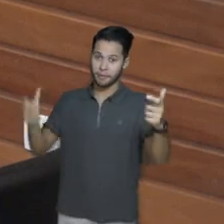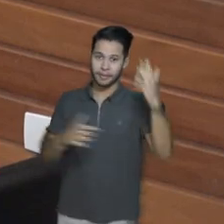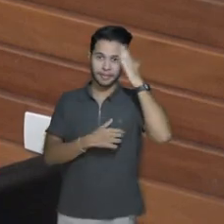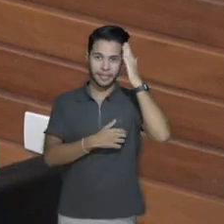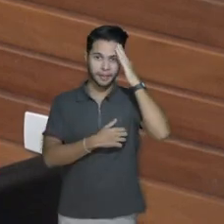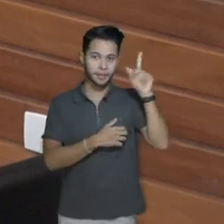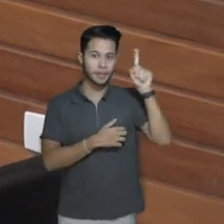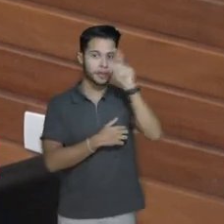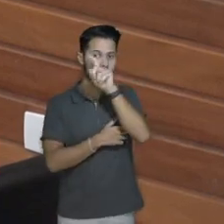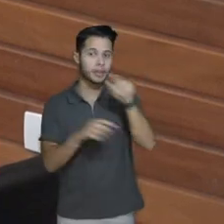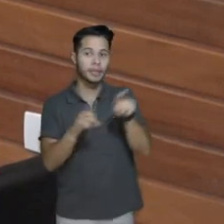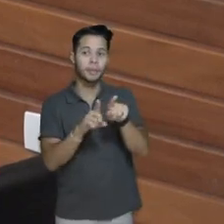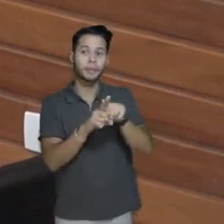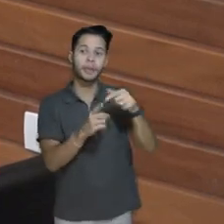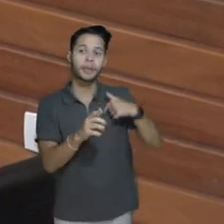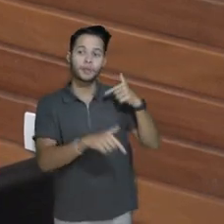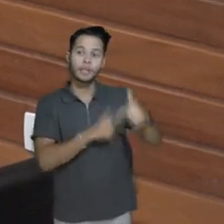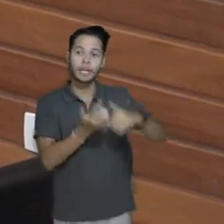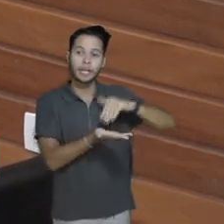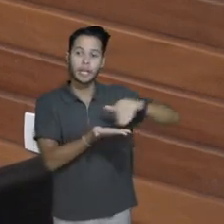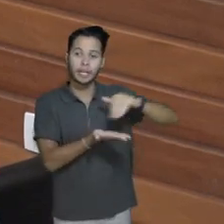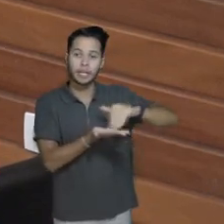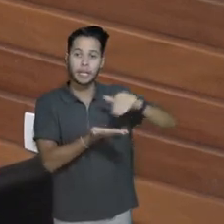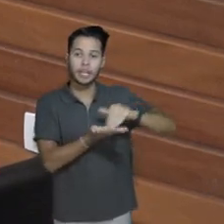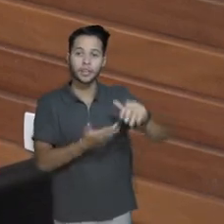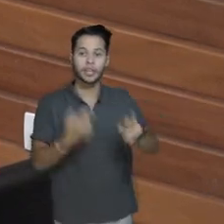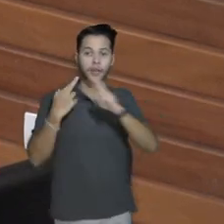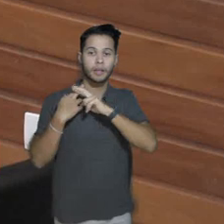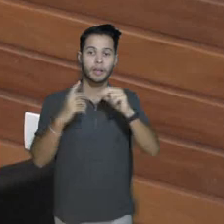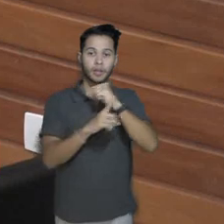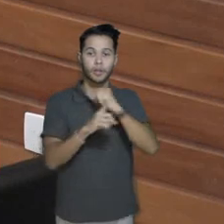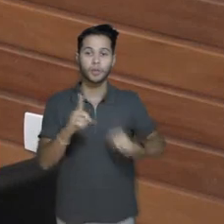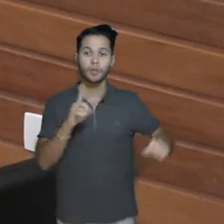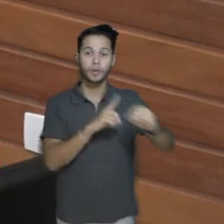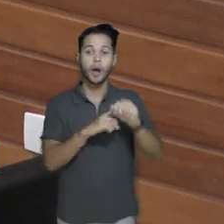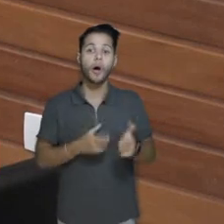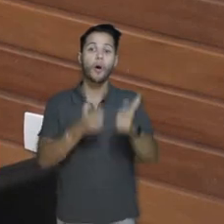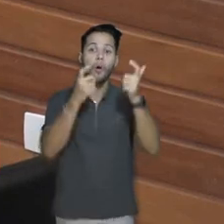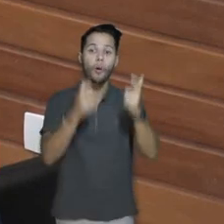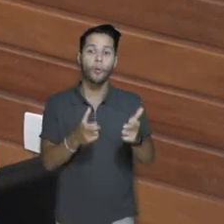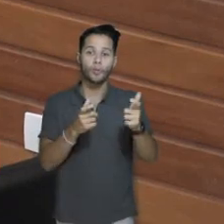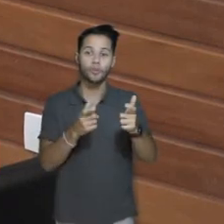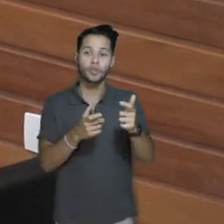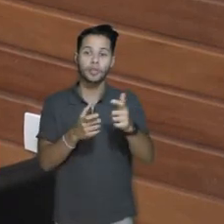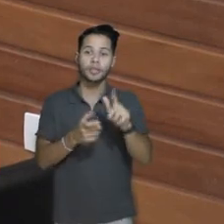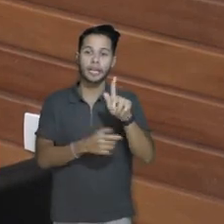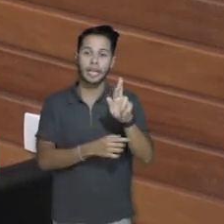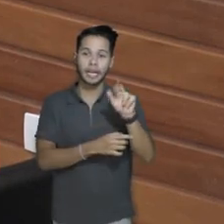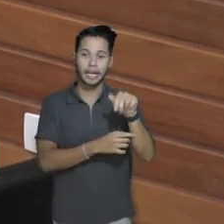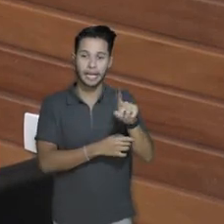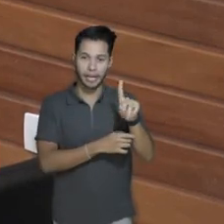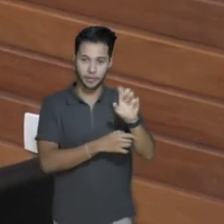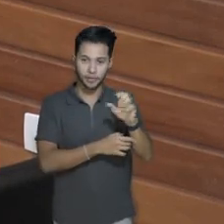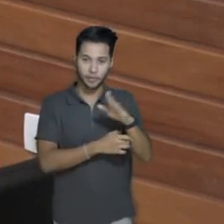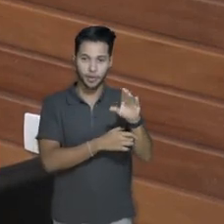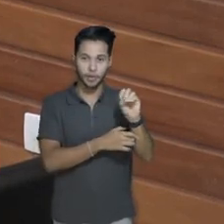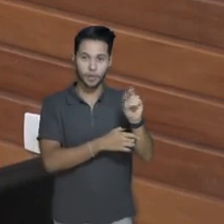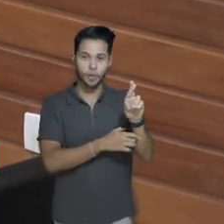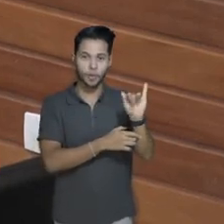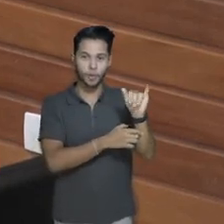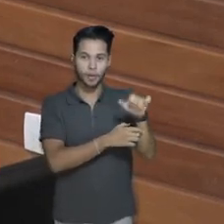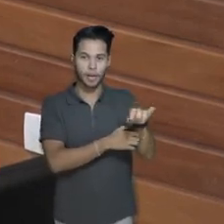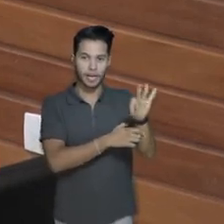secretário de responsabilidade social do Grande Oriente então nós temos lojas espalhadas pelo Estado inteiro e somos parceiros do